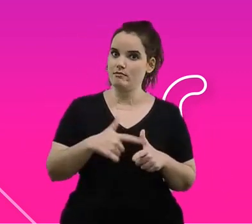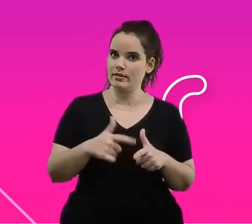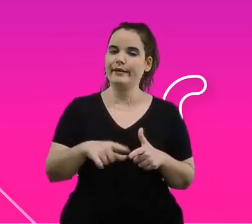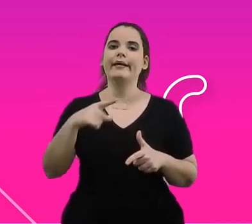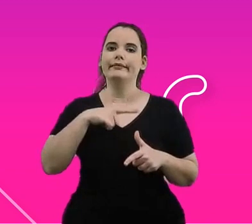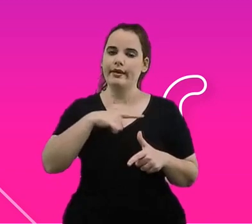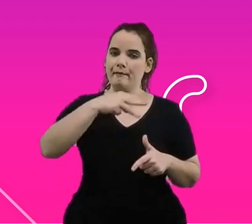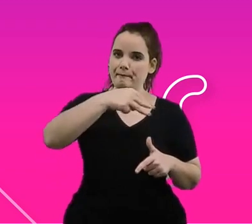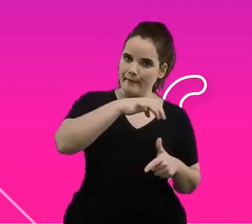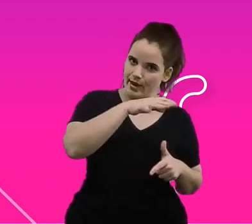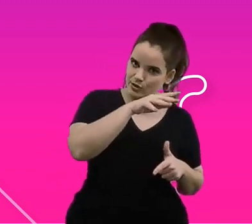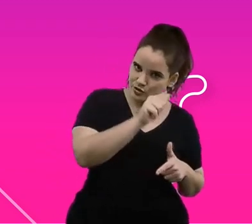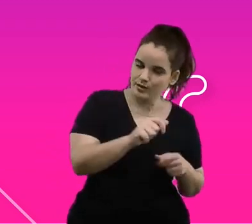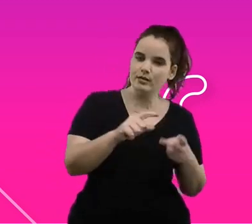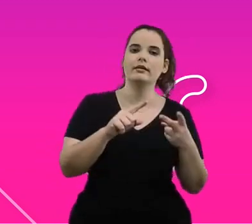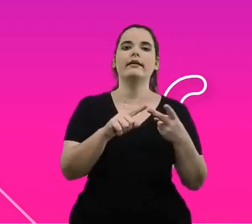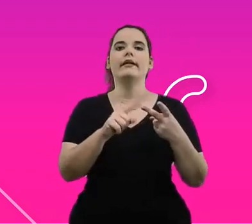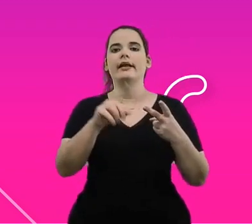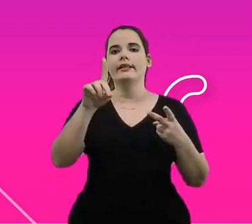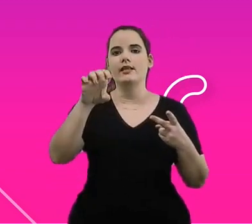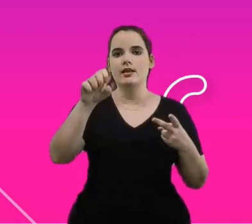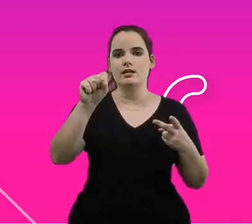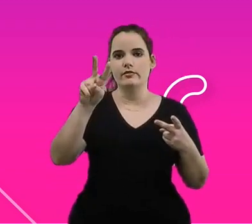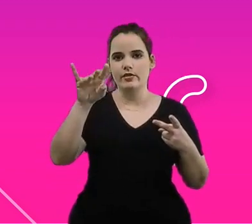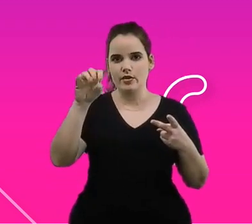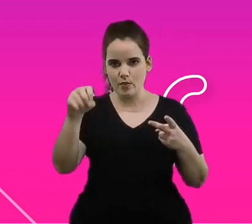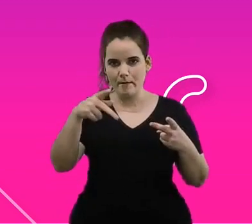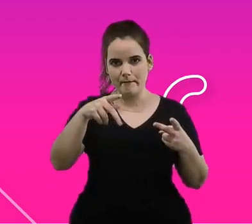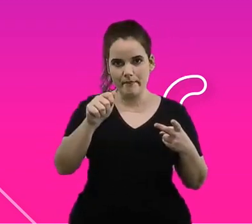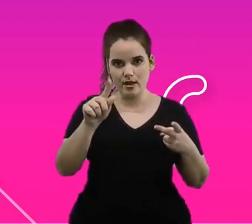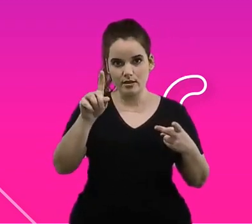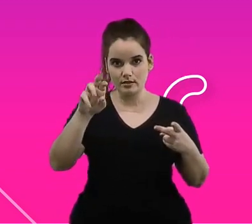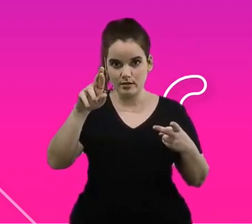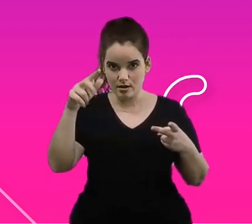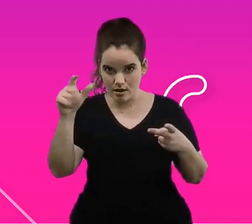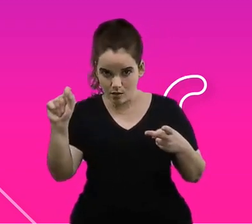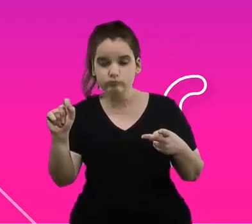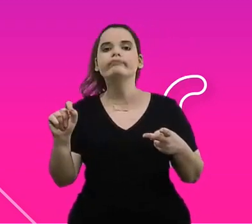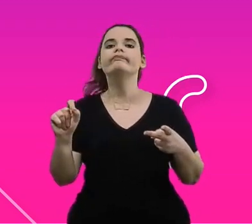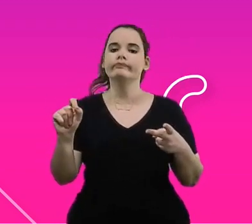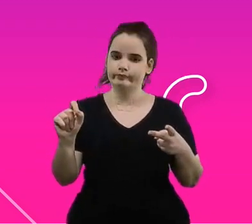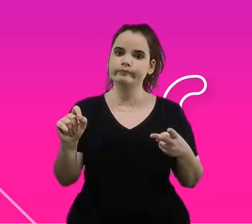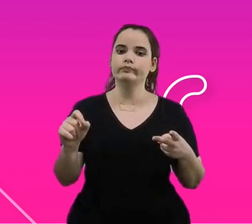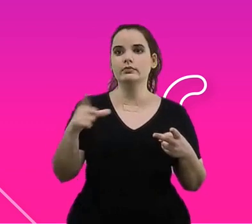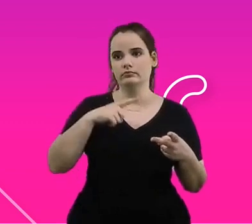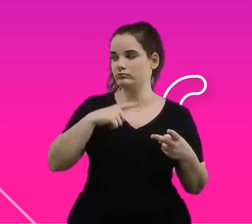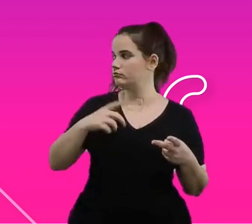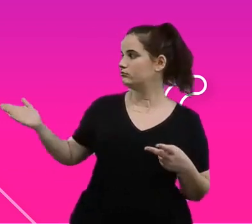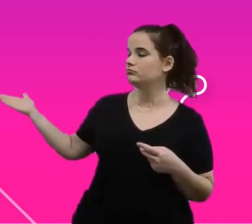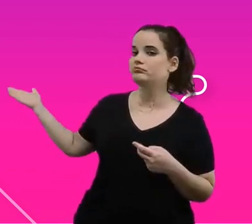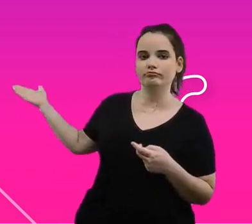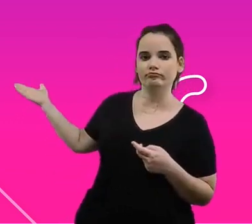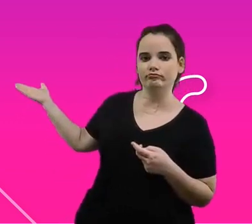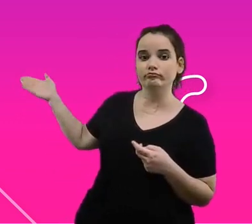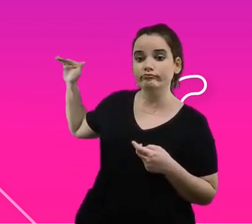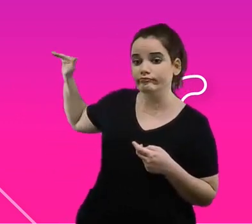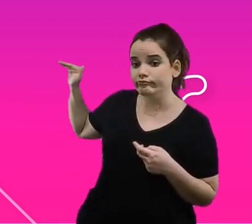gente joga tudo lá, temos tudo completo, mas talvez não está fazendo sentido. Quando você fala de ter comparativo, de correlação, eu